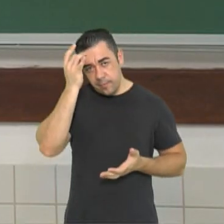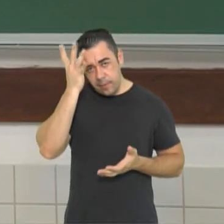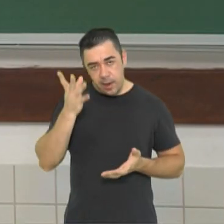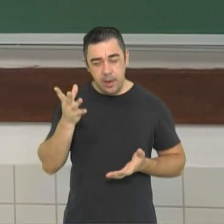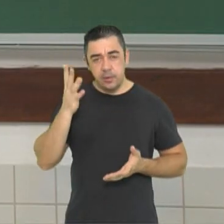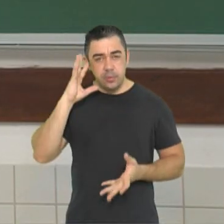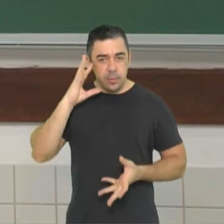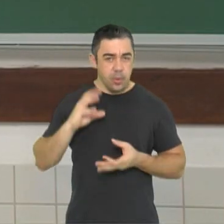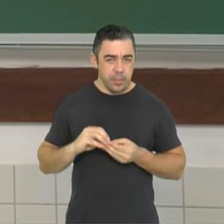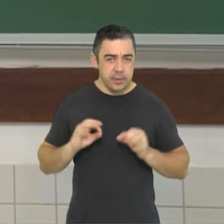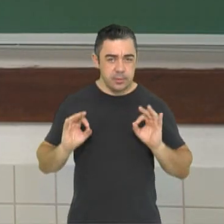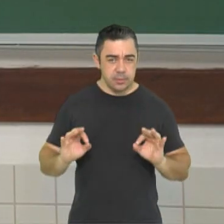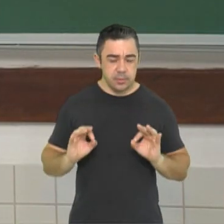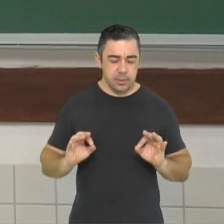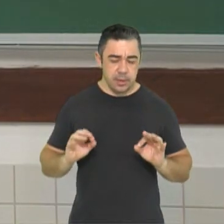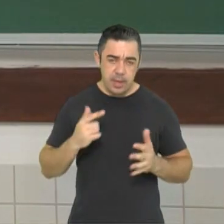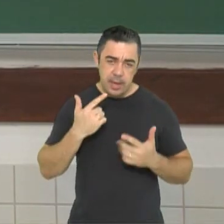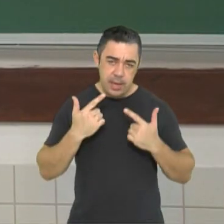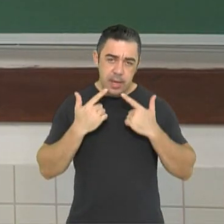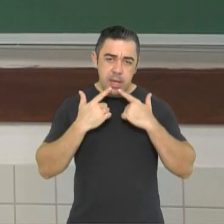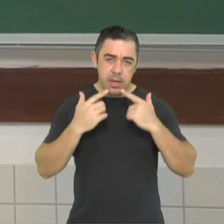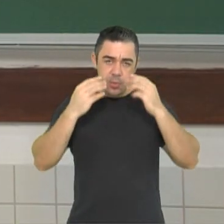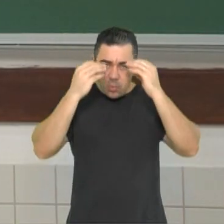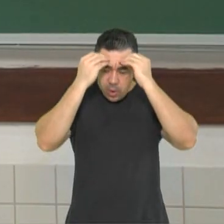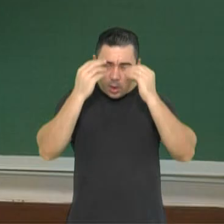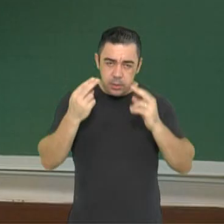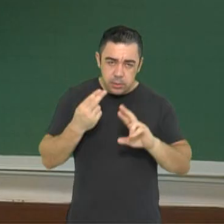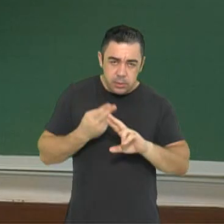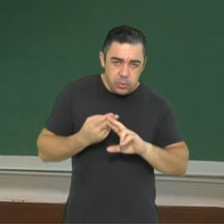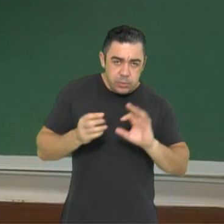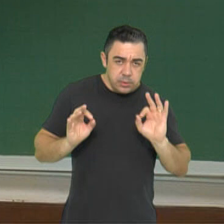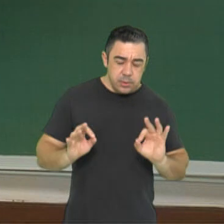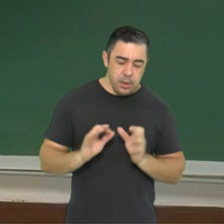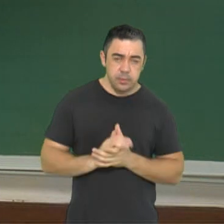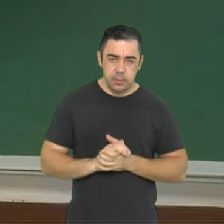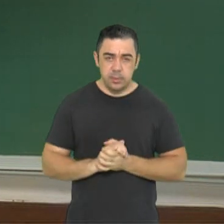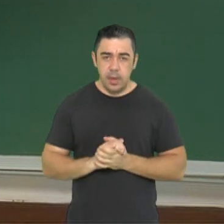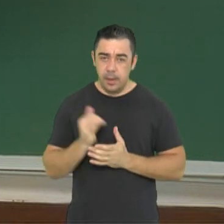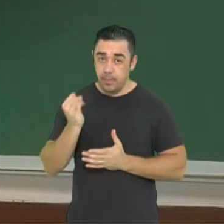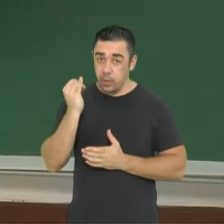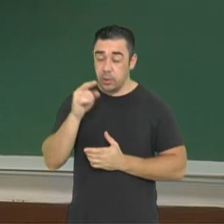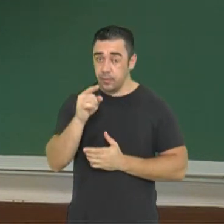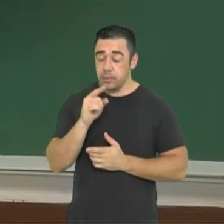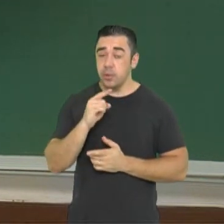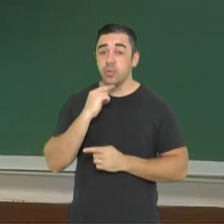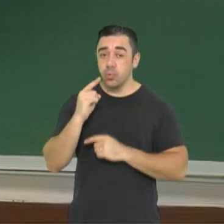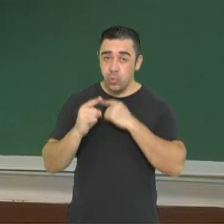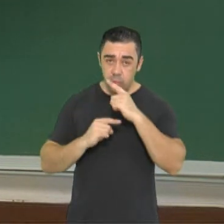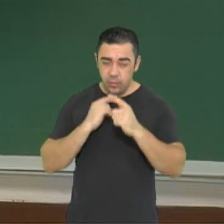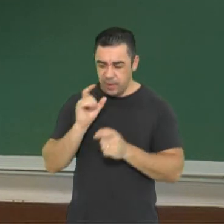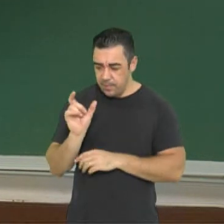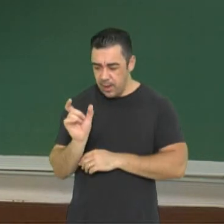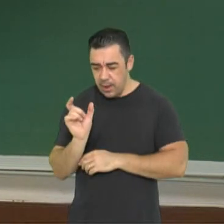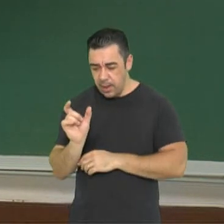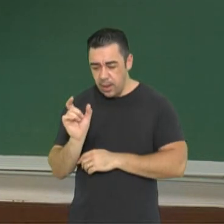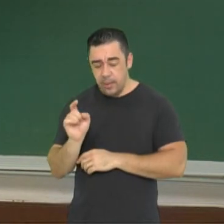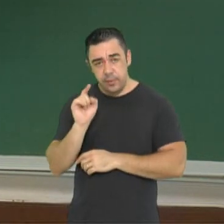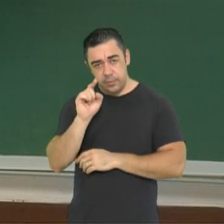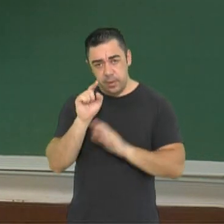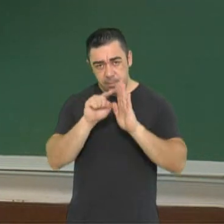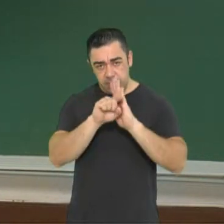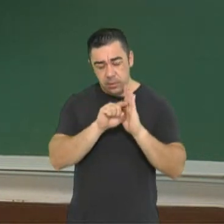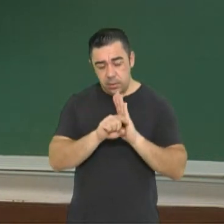gente compreender nessa linguagem, fazendo esse uso de sinônimos. Então é bem importante, quando você encontrar alguma palavra que você